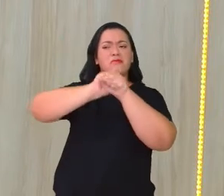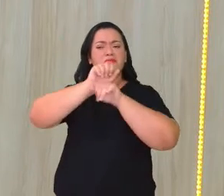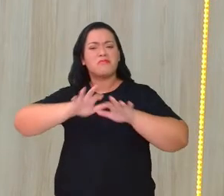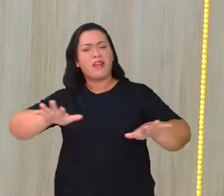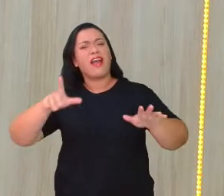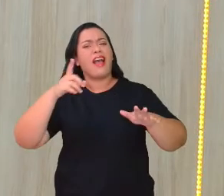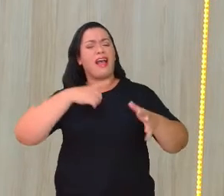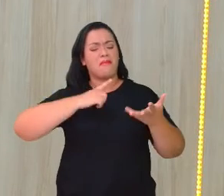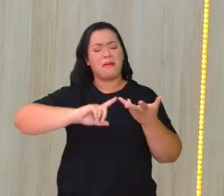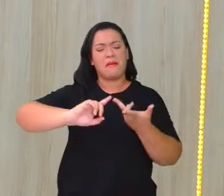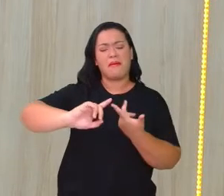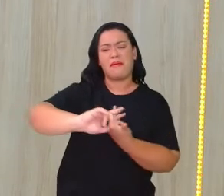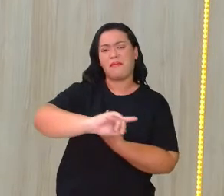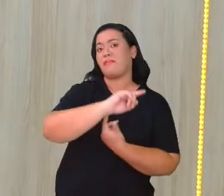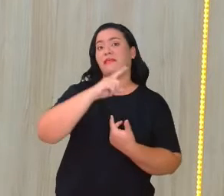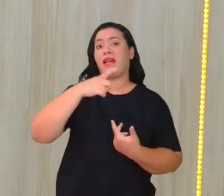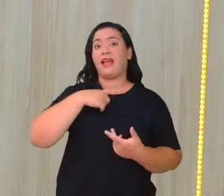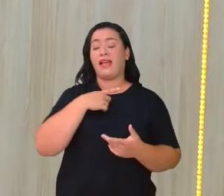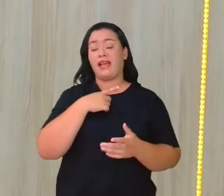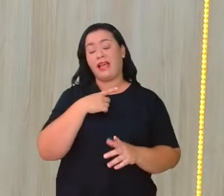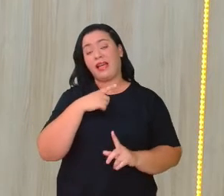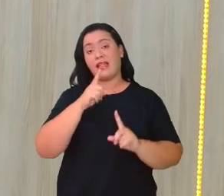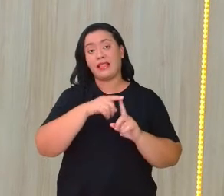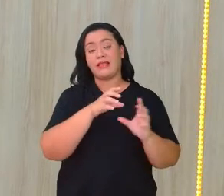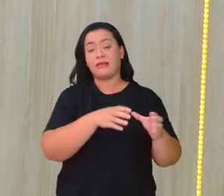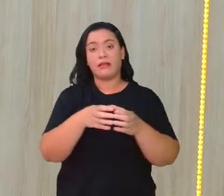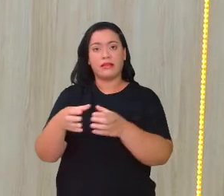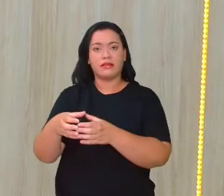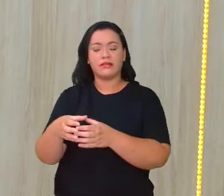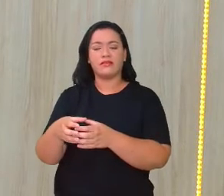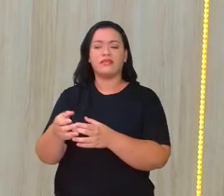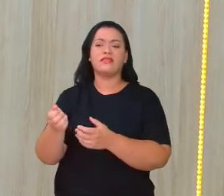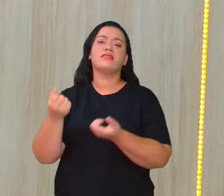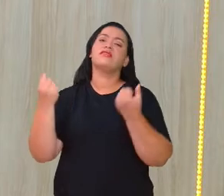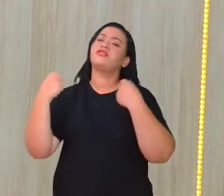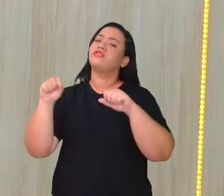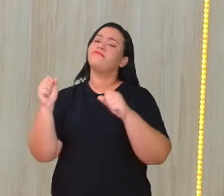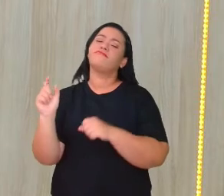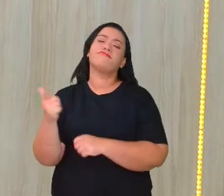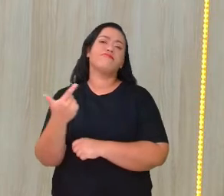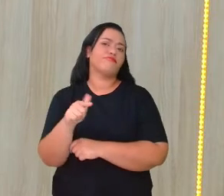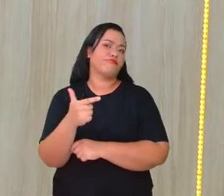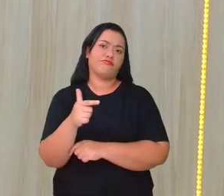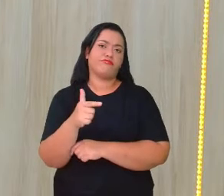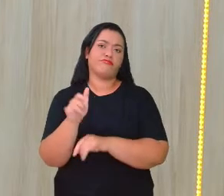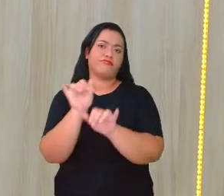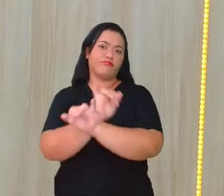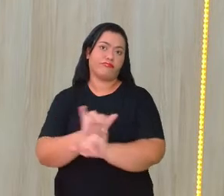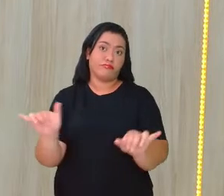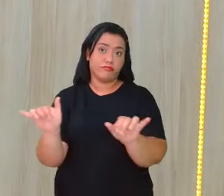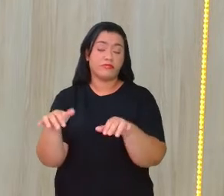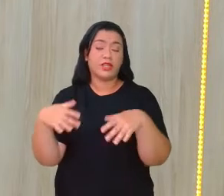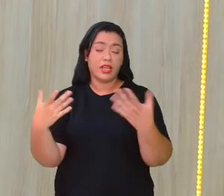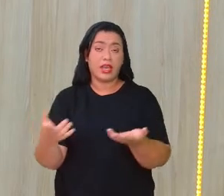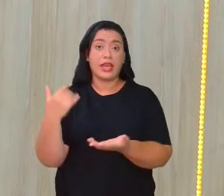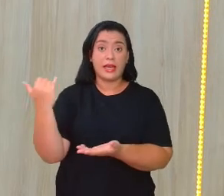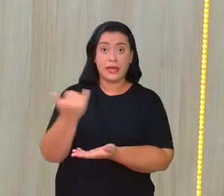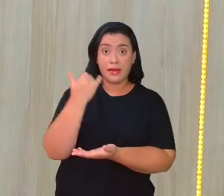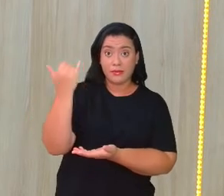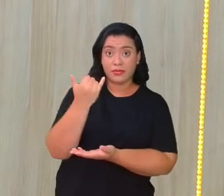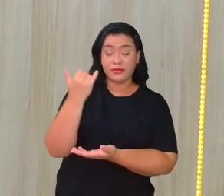diversos times, dentro da ginástica, ainda não tem essa ampla divulgação. Então, por isso que é importante que